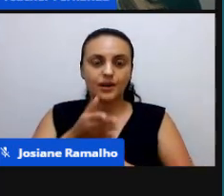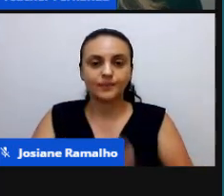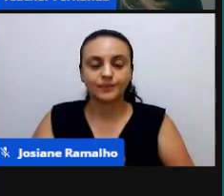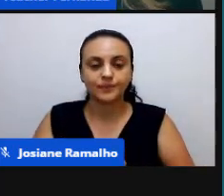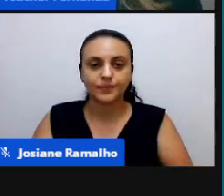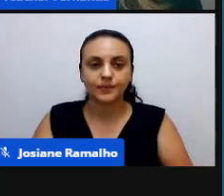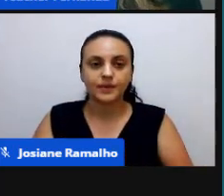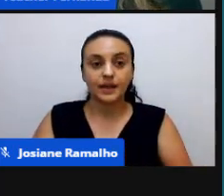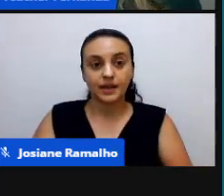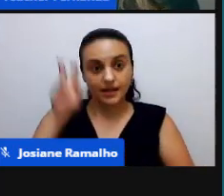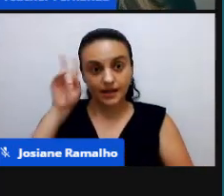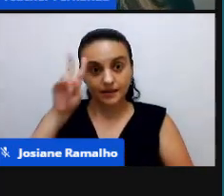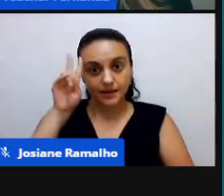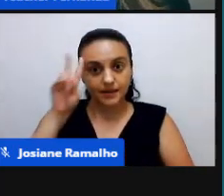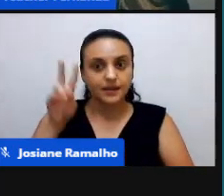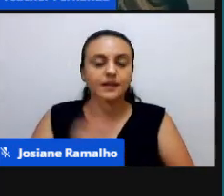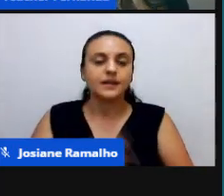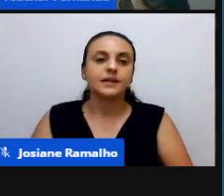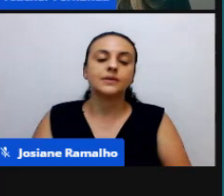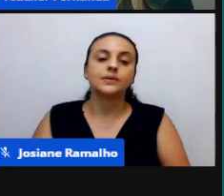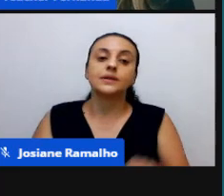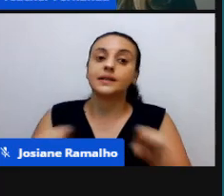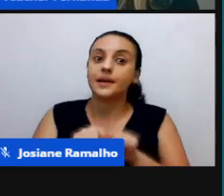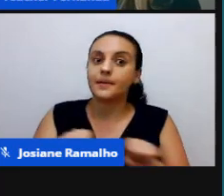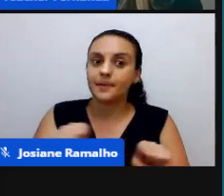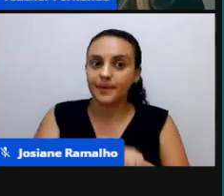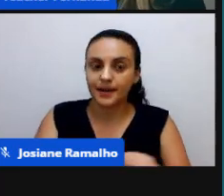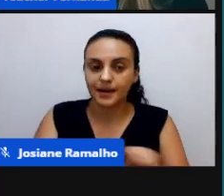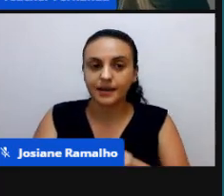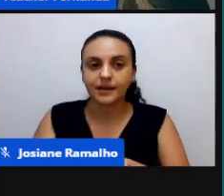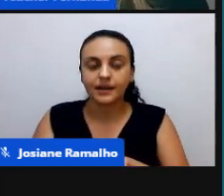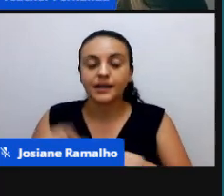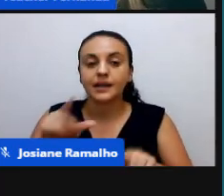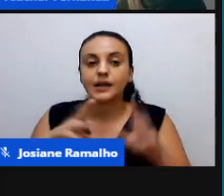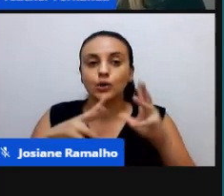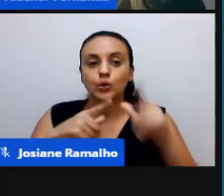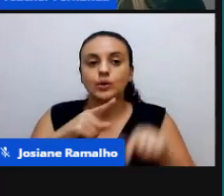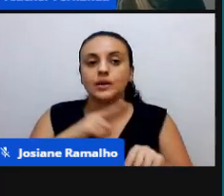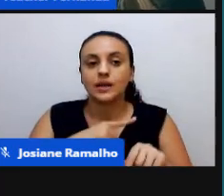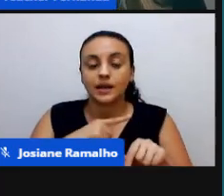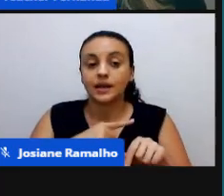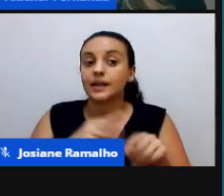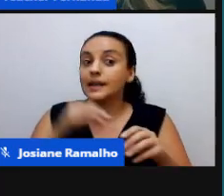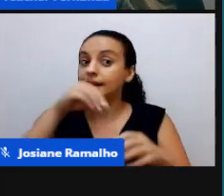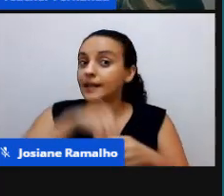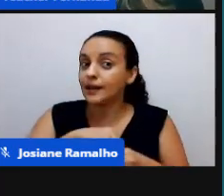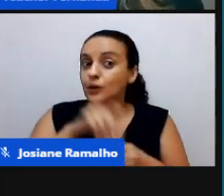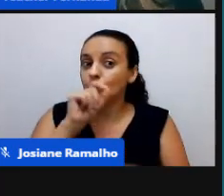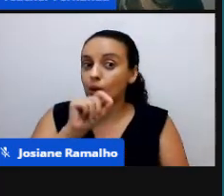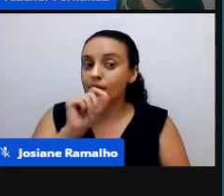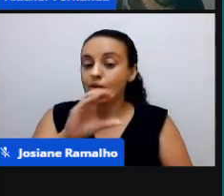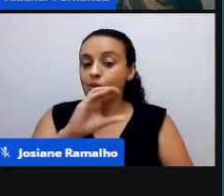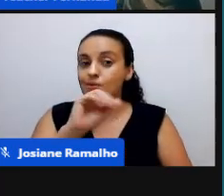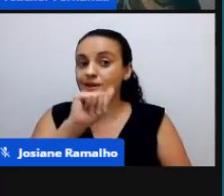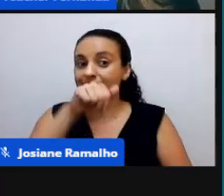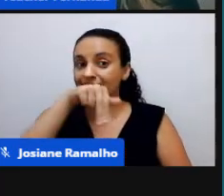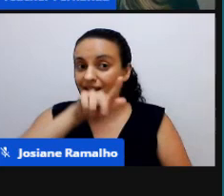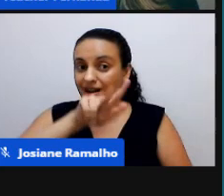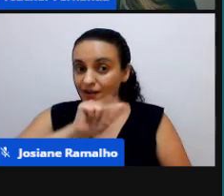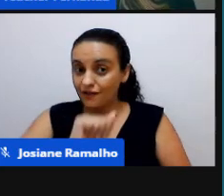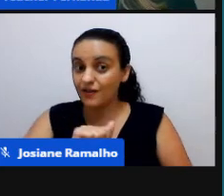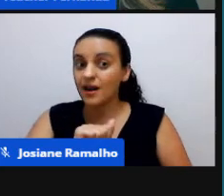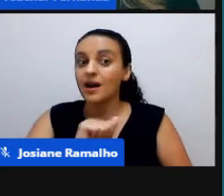Lembrando, pessoal, que essas funcionalidades, elas estão disponíveis no Canva Educacional. Então, se você vai abrir a sua